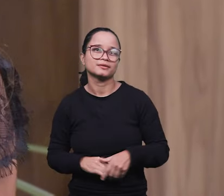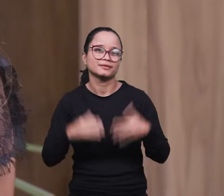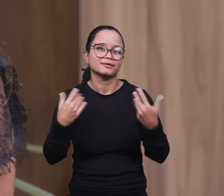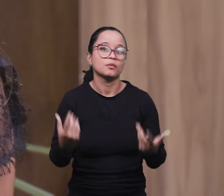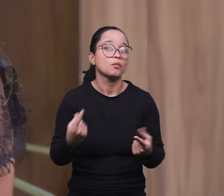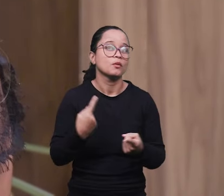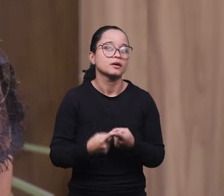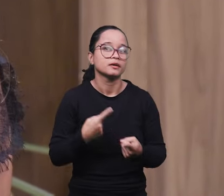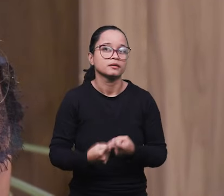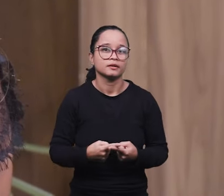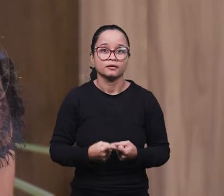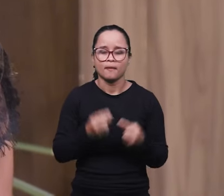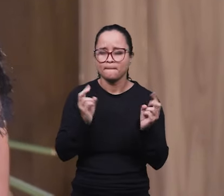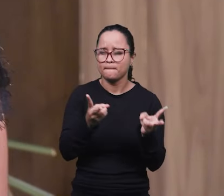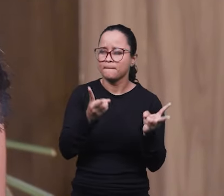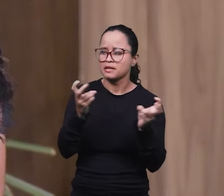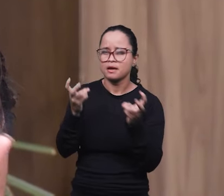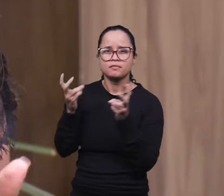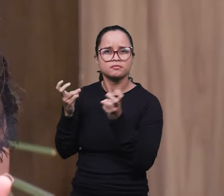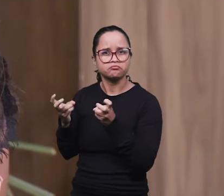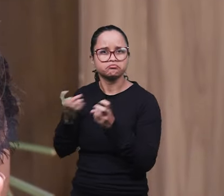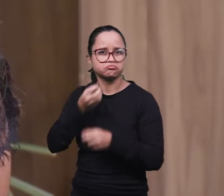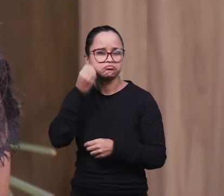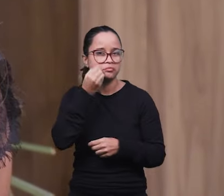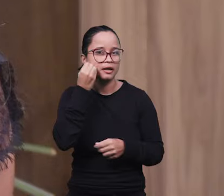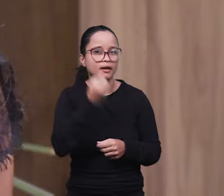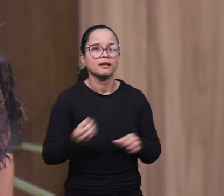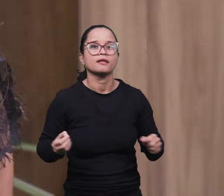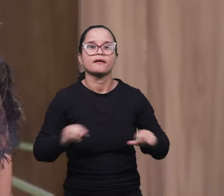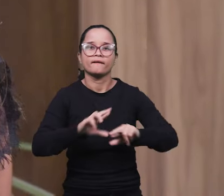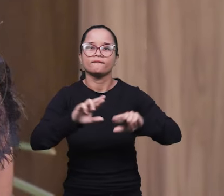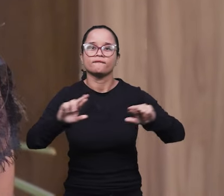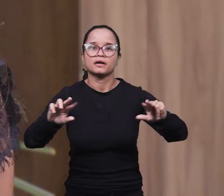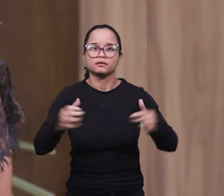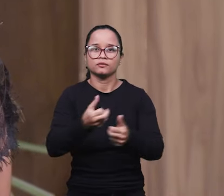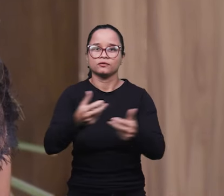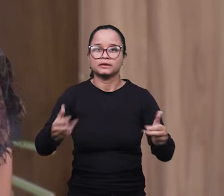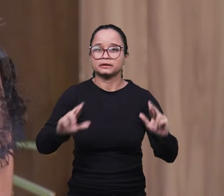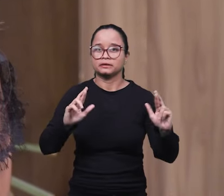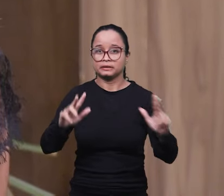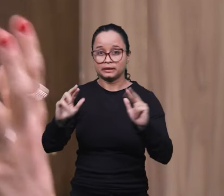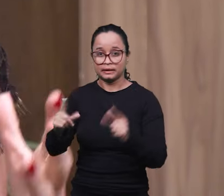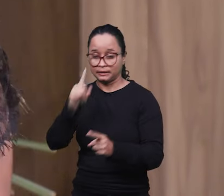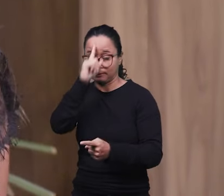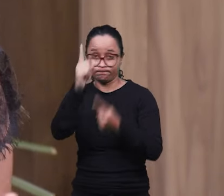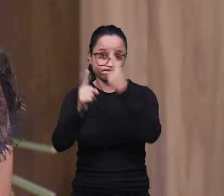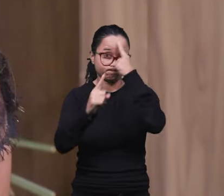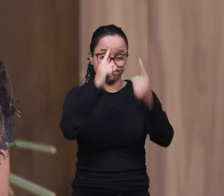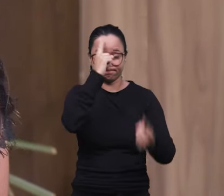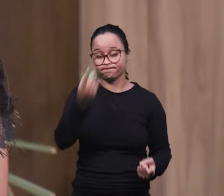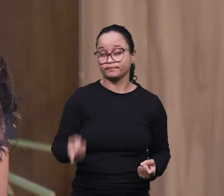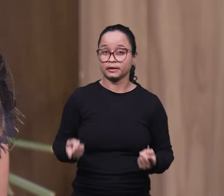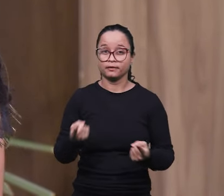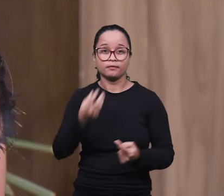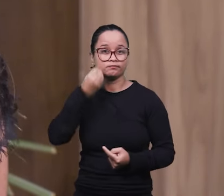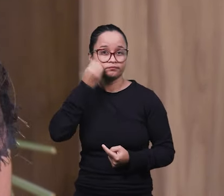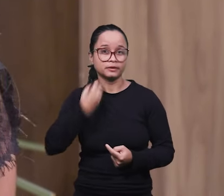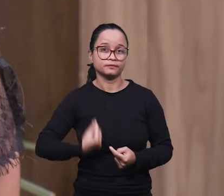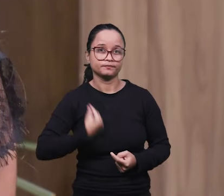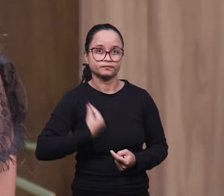porque as suas percepções você vai experienciando tantas coisas diferentes e as ideias que vão vindo as experiências você vai vivendo mesmo